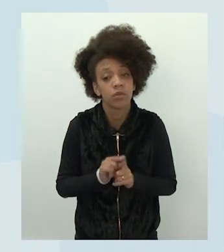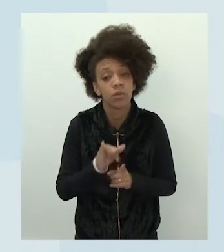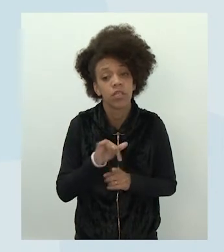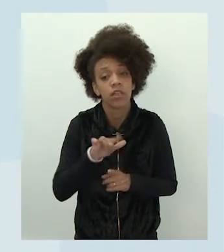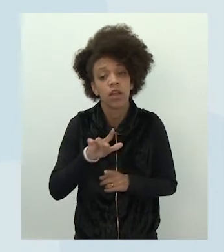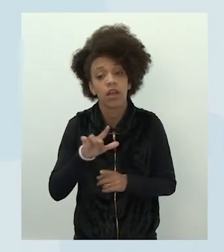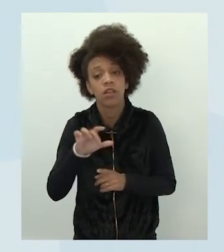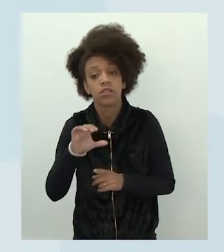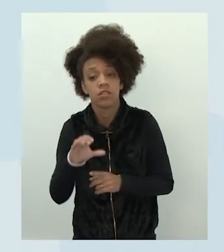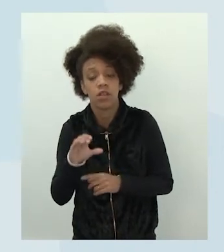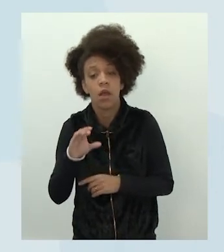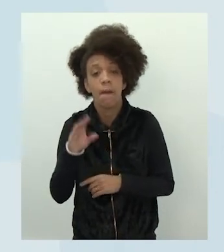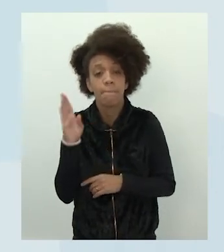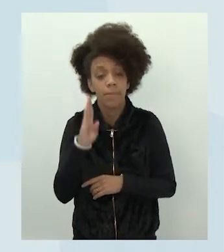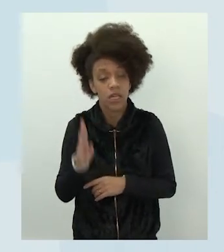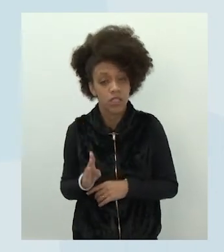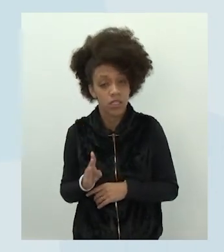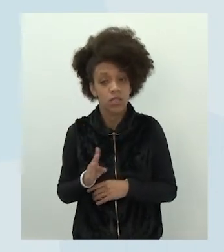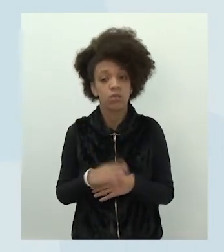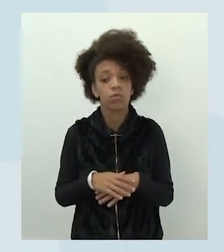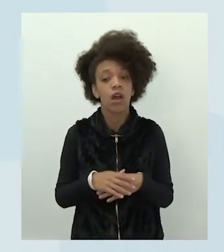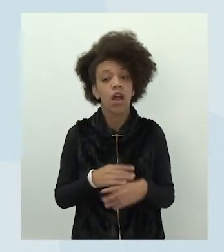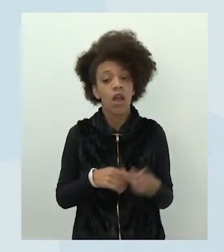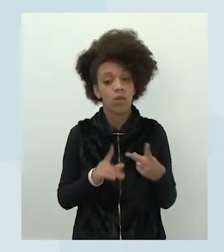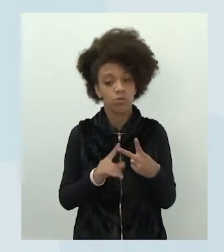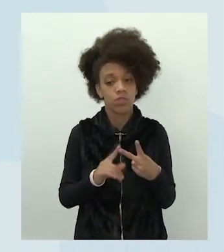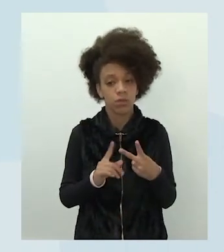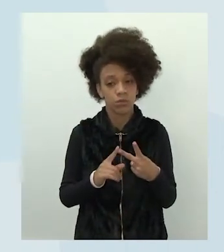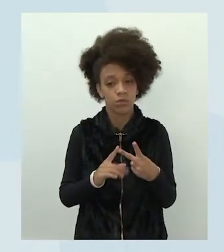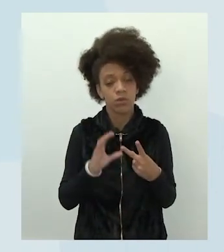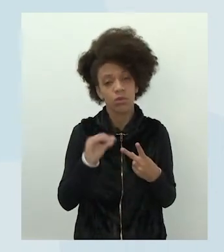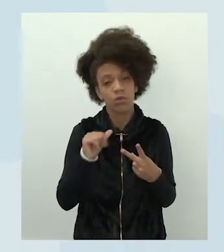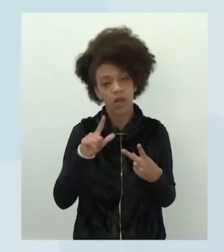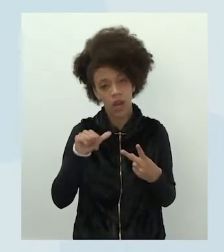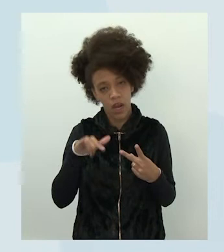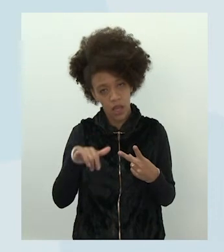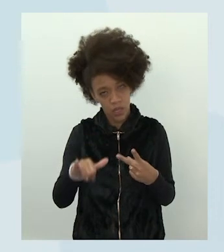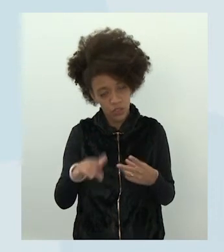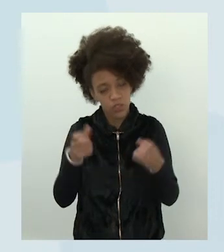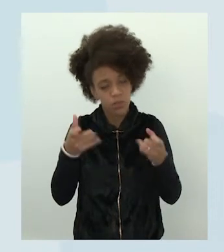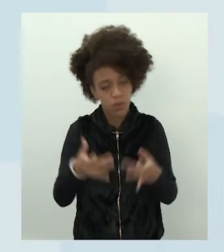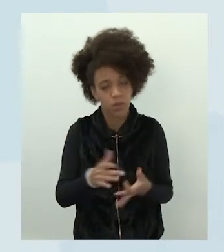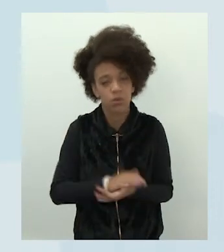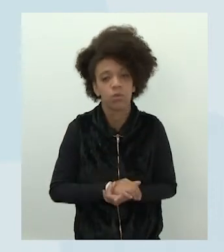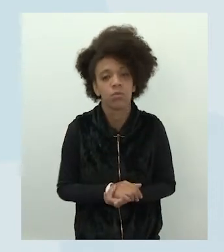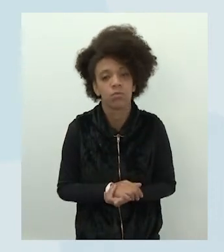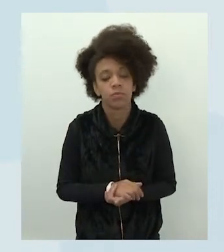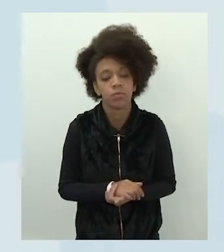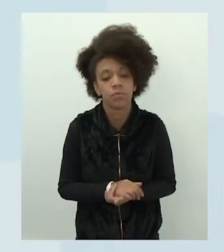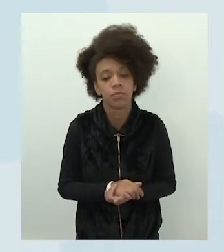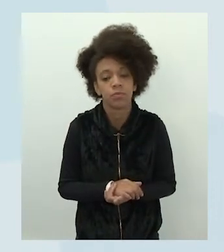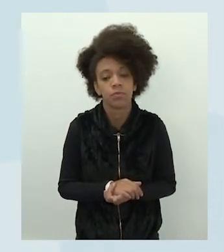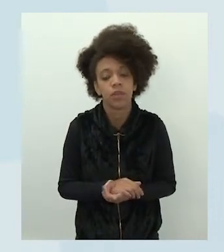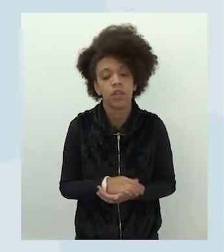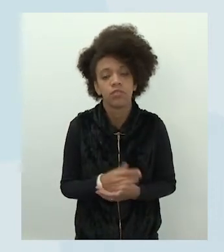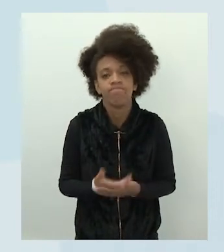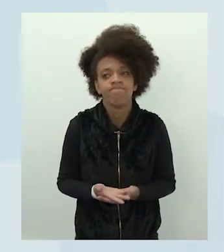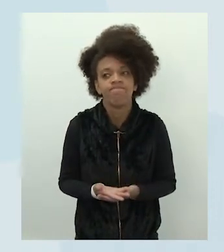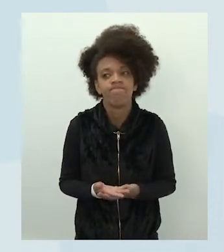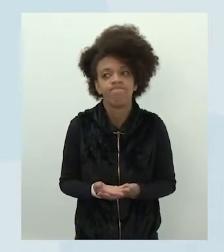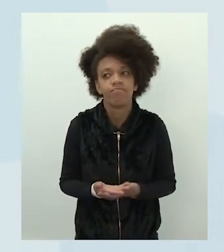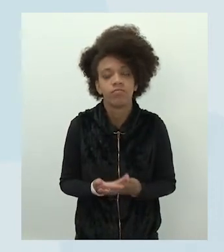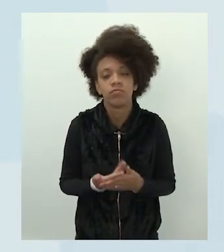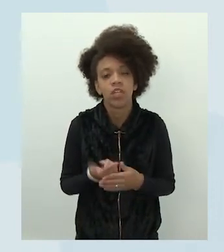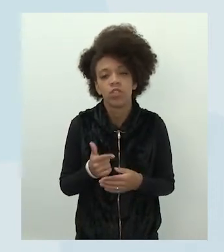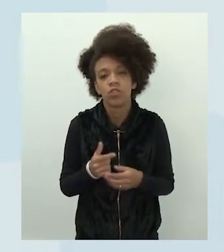ILC Brasil, é o segundo link aí que o Kalash falou, né? Ele não tinha